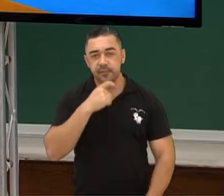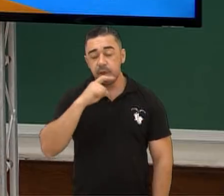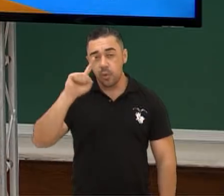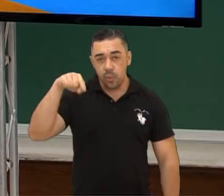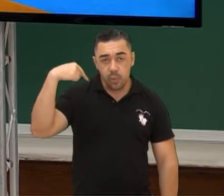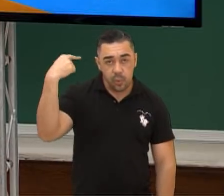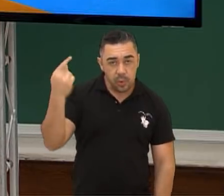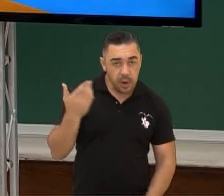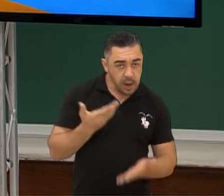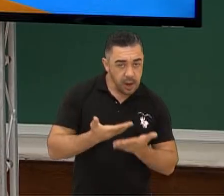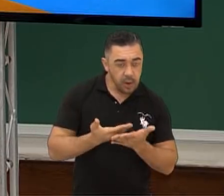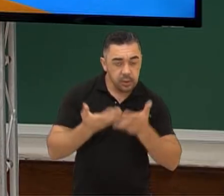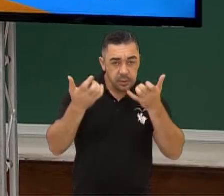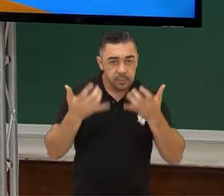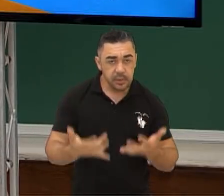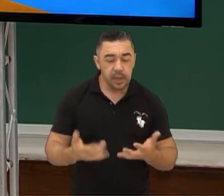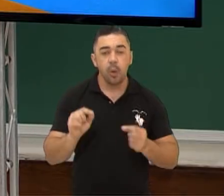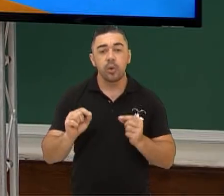aulas ainda falarmos sobre